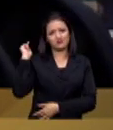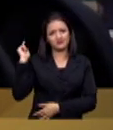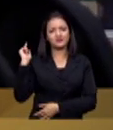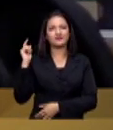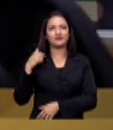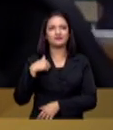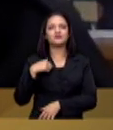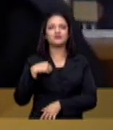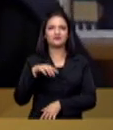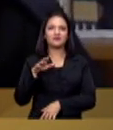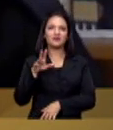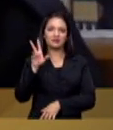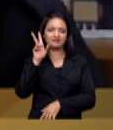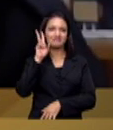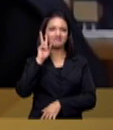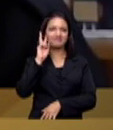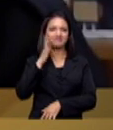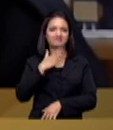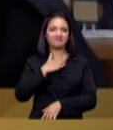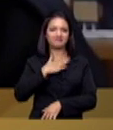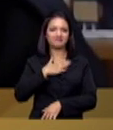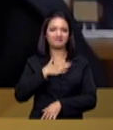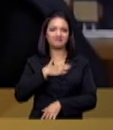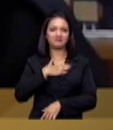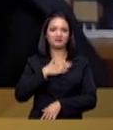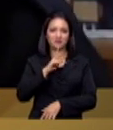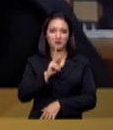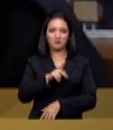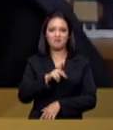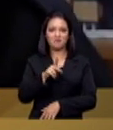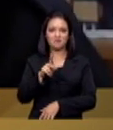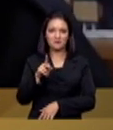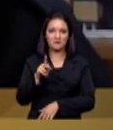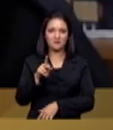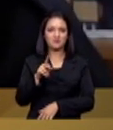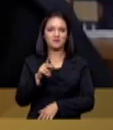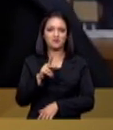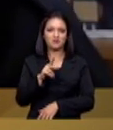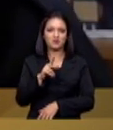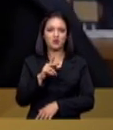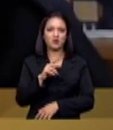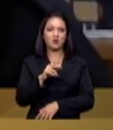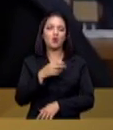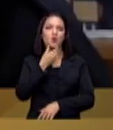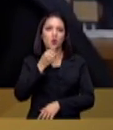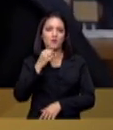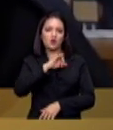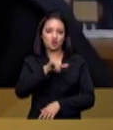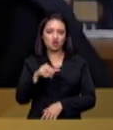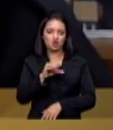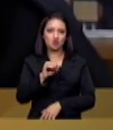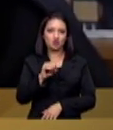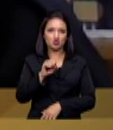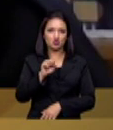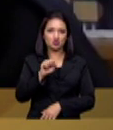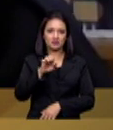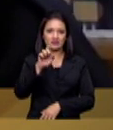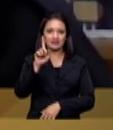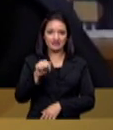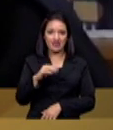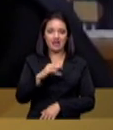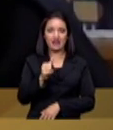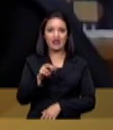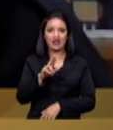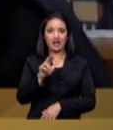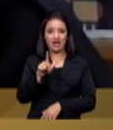saudoso e querido mestre meu e do professor Luiz Fux e do ministro Luiz Fux, José Carlos Barbosa Moreira, solitariamente sempre tenha